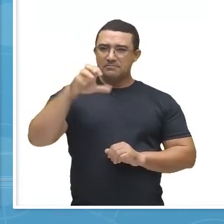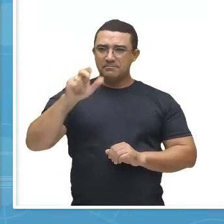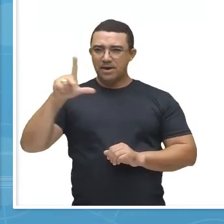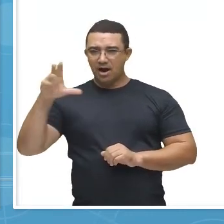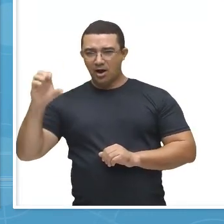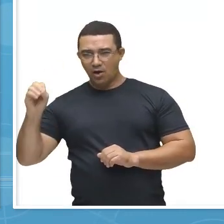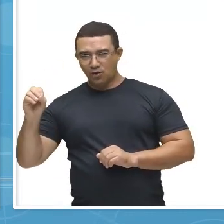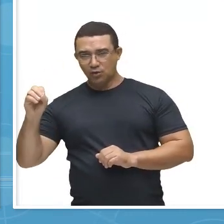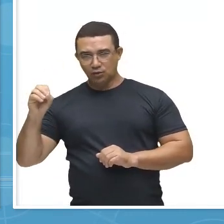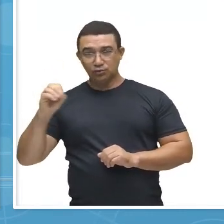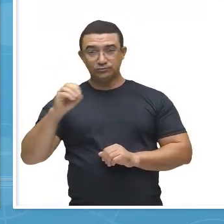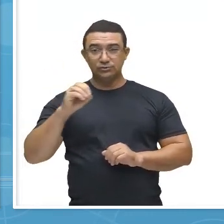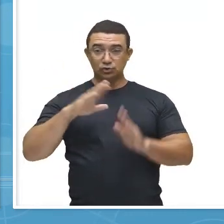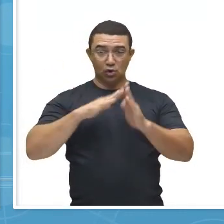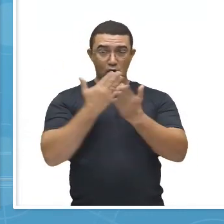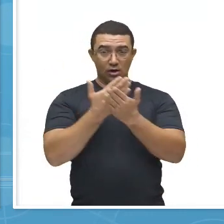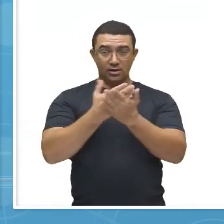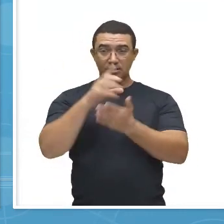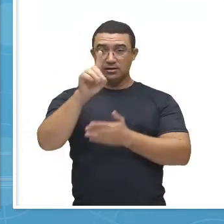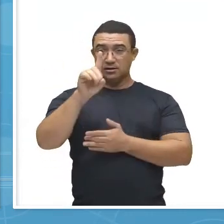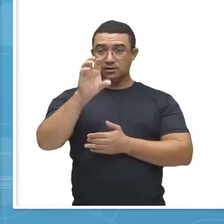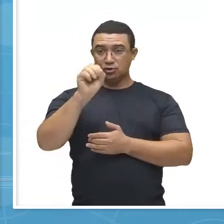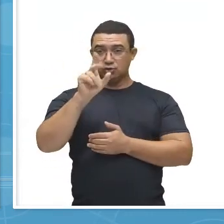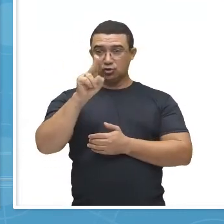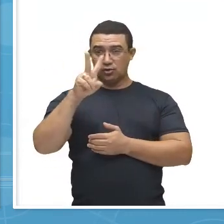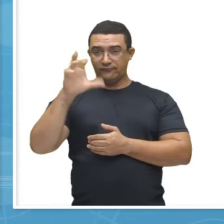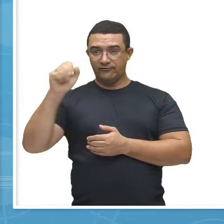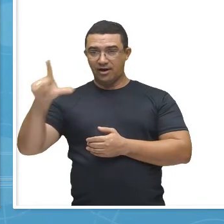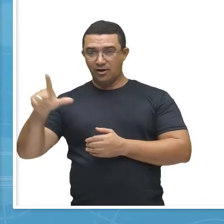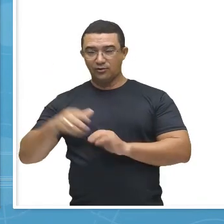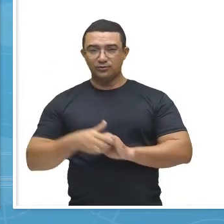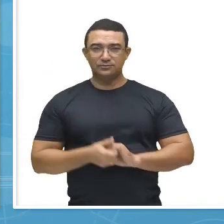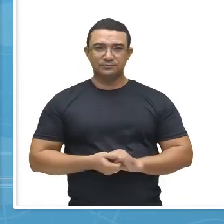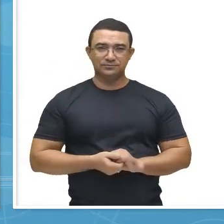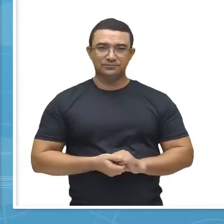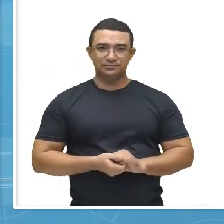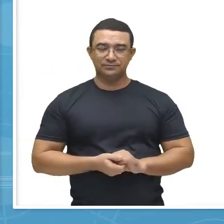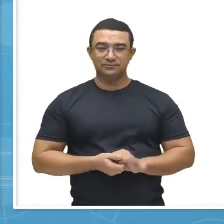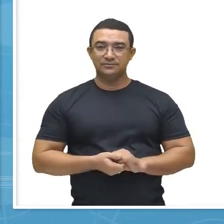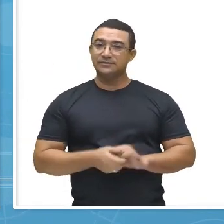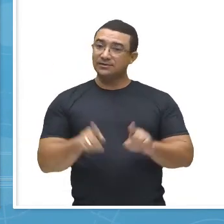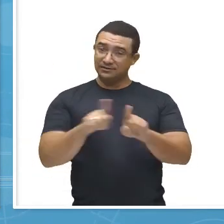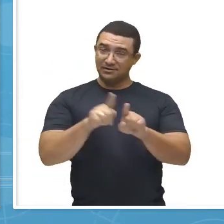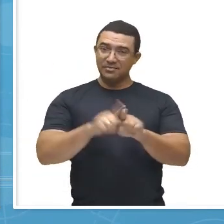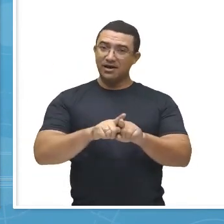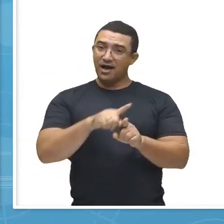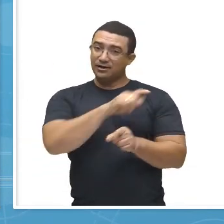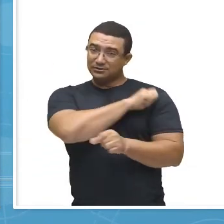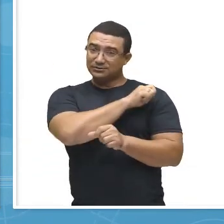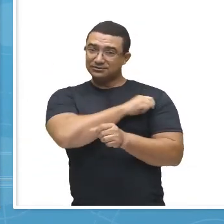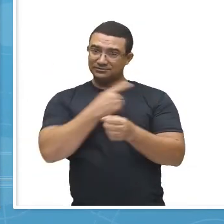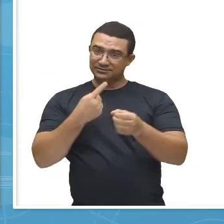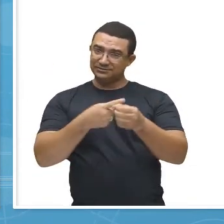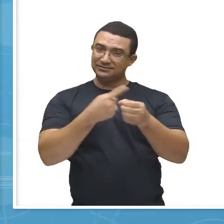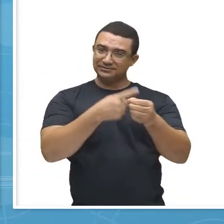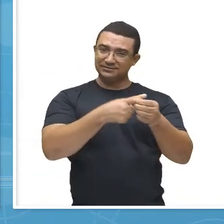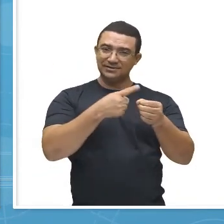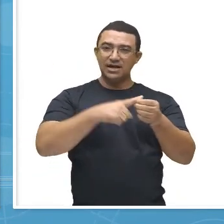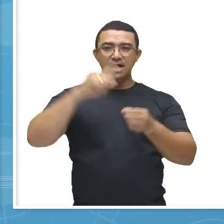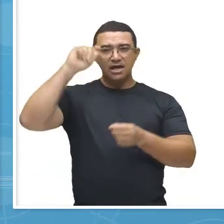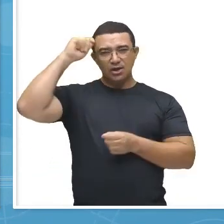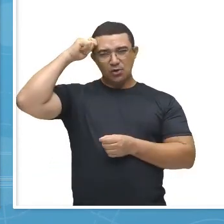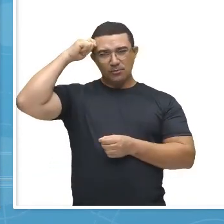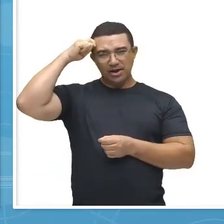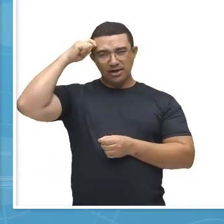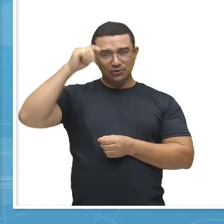da Escola Dorval Varela, Rosiara, da Escola Estadual Raimundo da Paz, lá de Rio Preto da Eva. Um grande abraço.